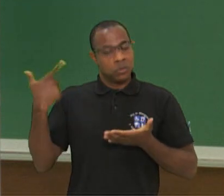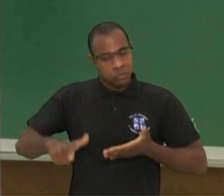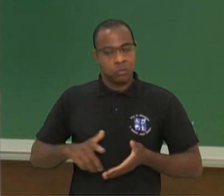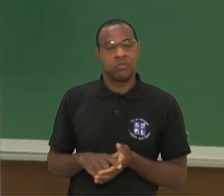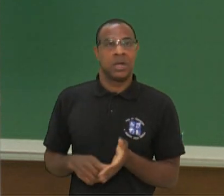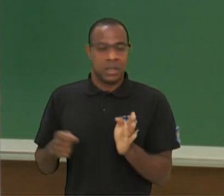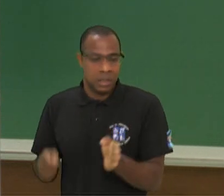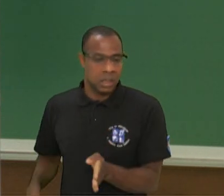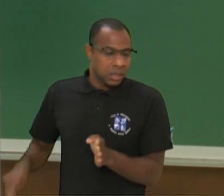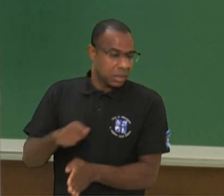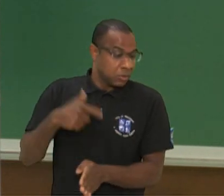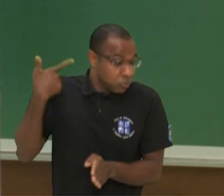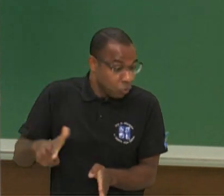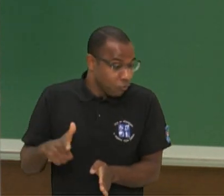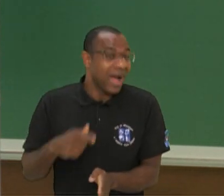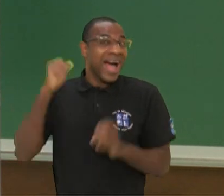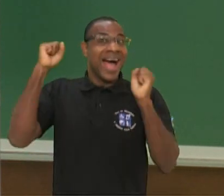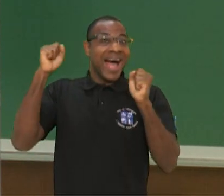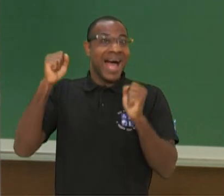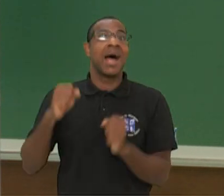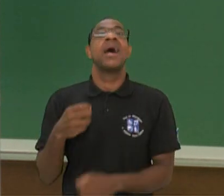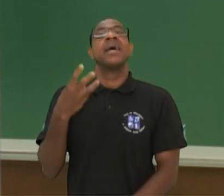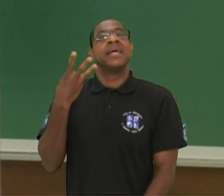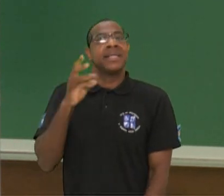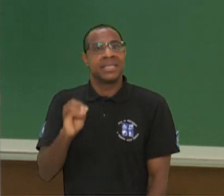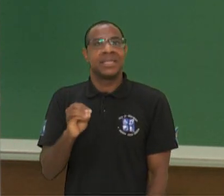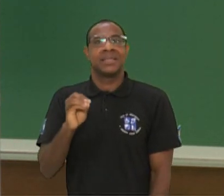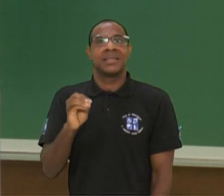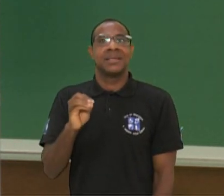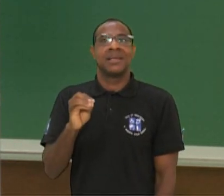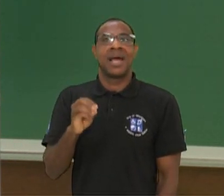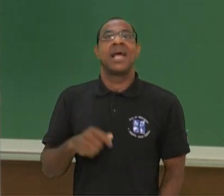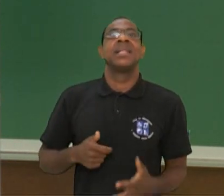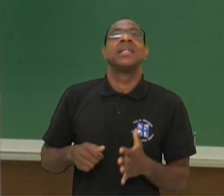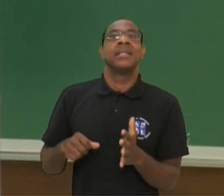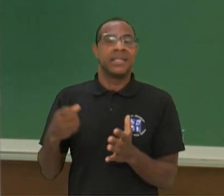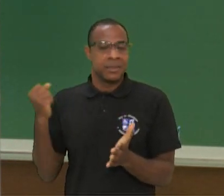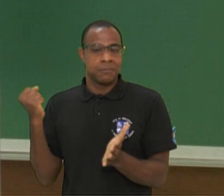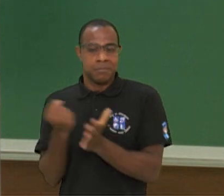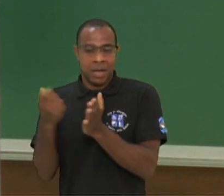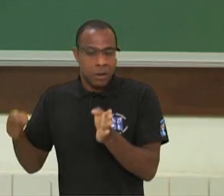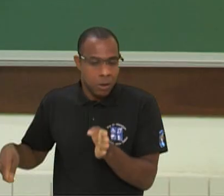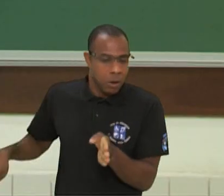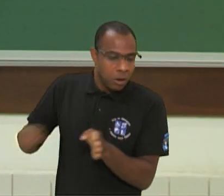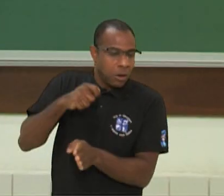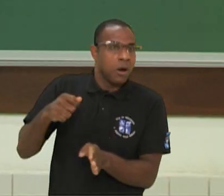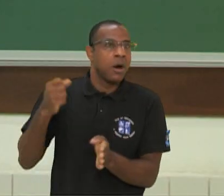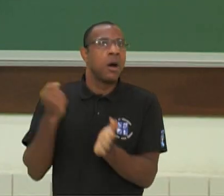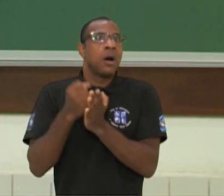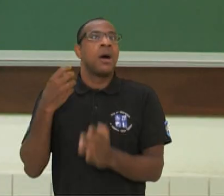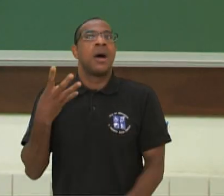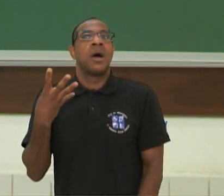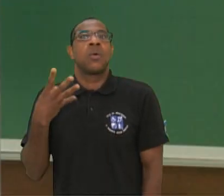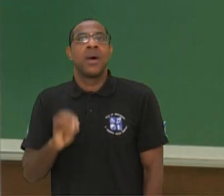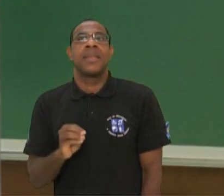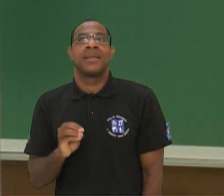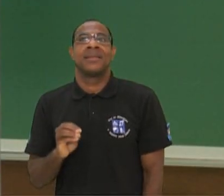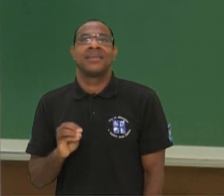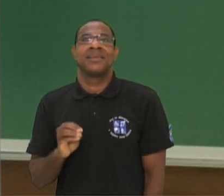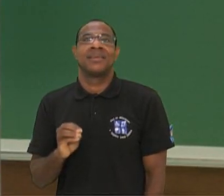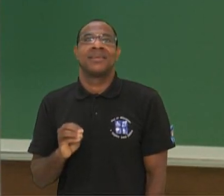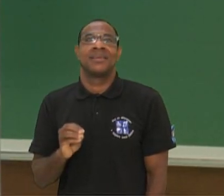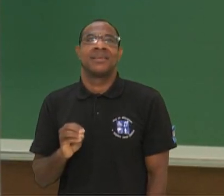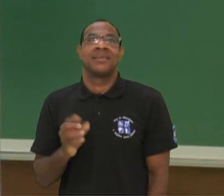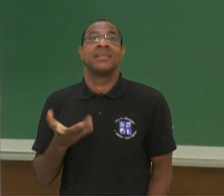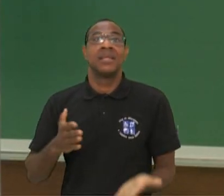vai para 30. Se ele marcar um terceiro, ele vai para 40. Opa, mas não era 45? Sim, no início